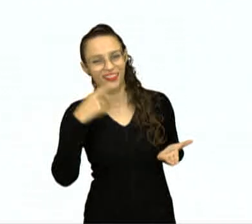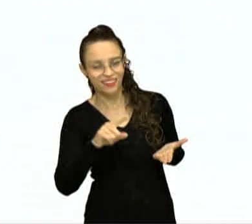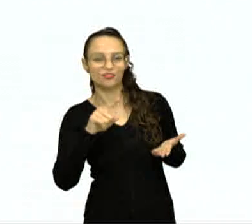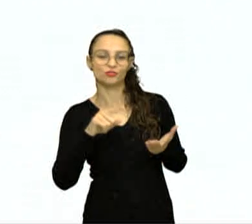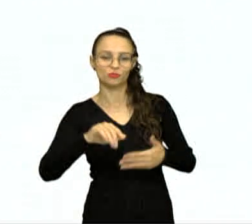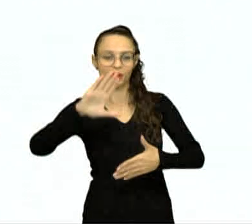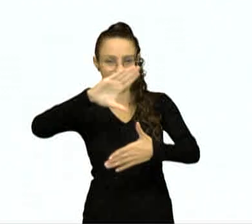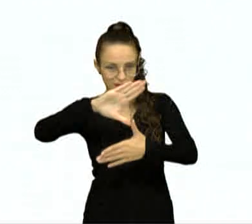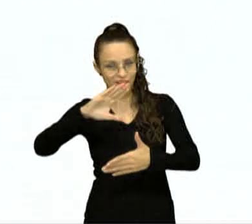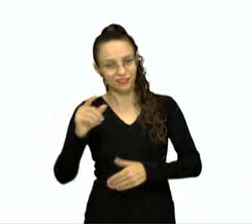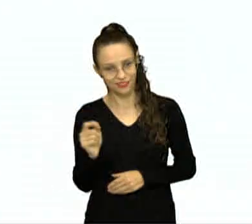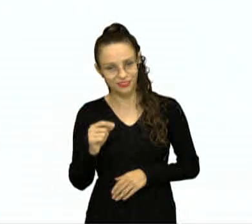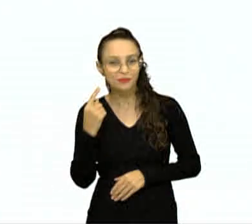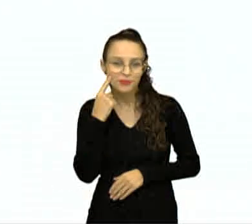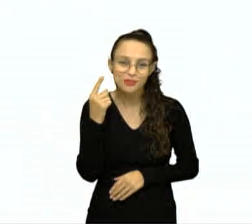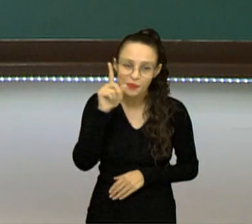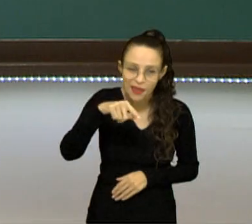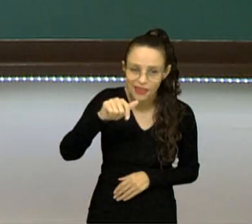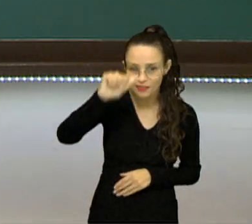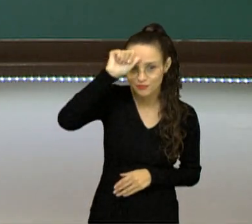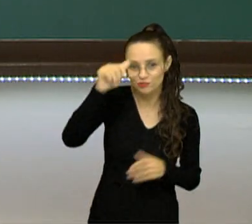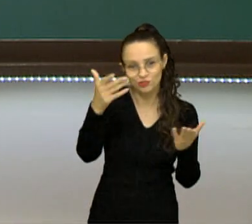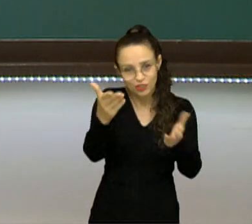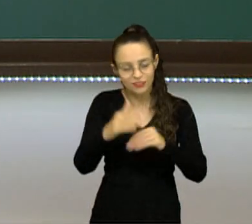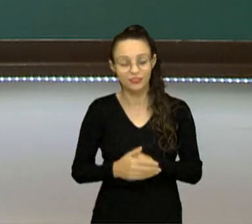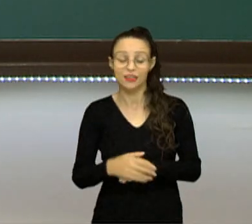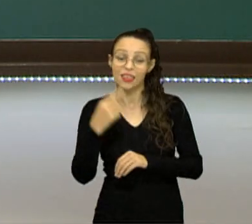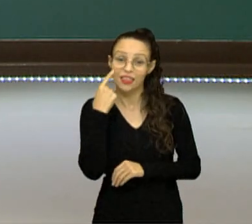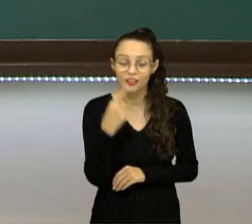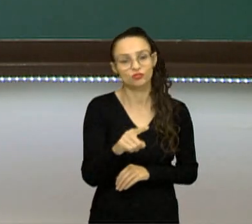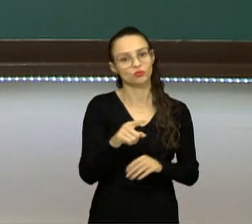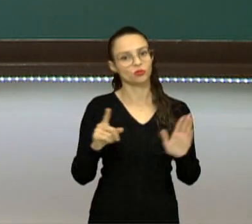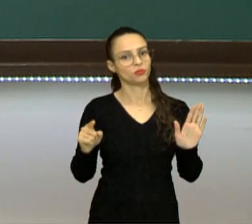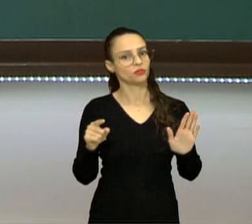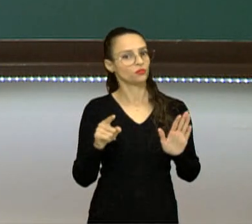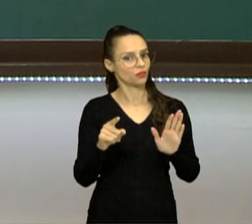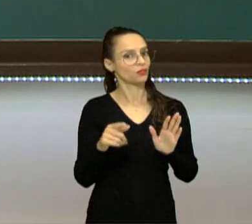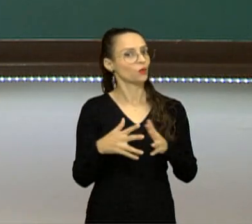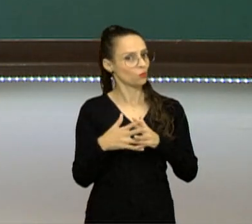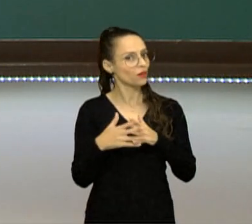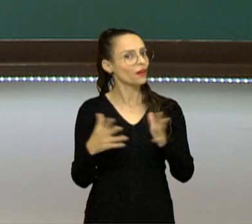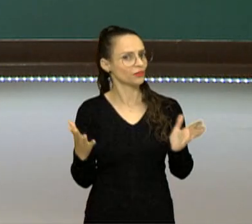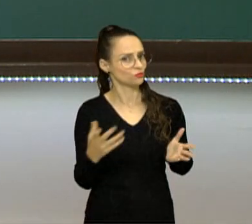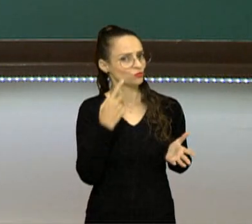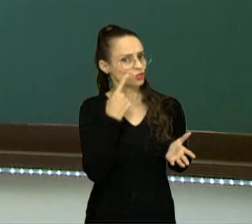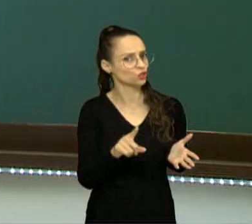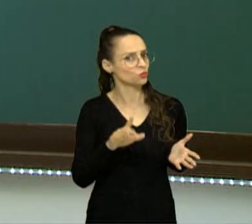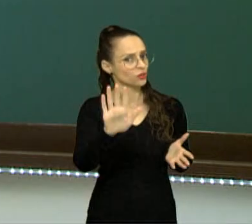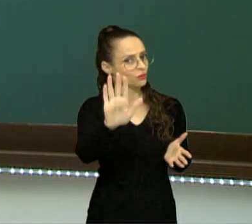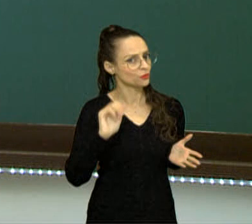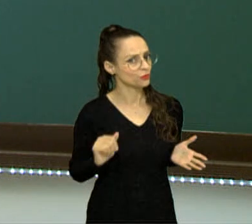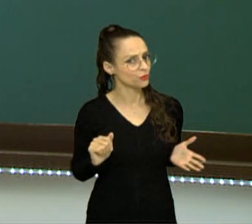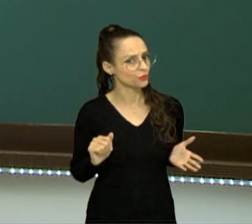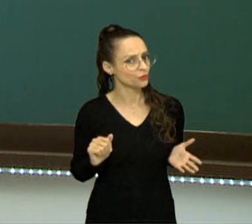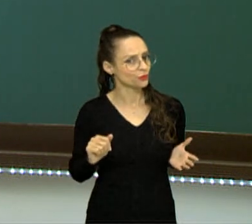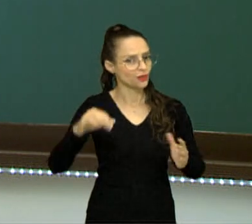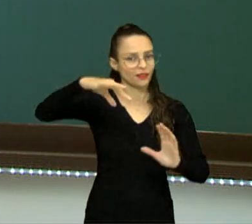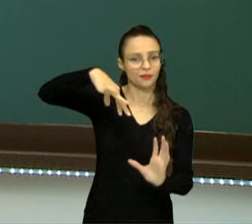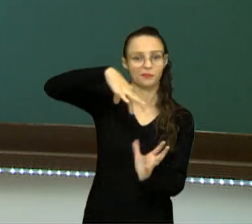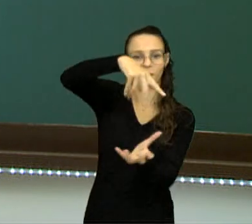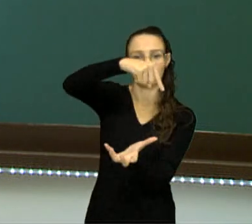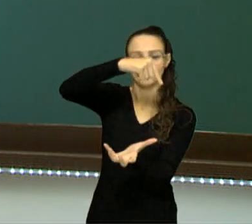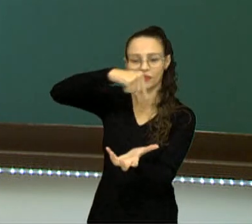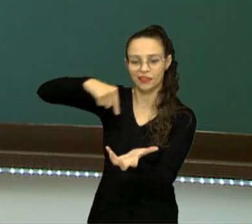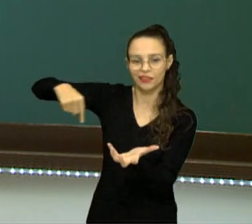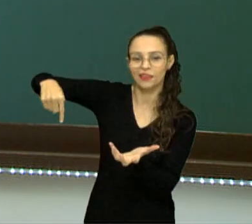né? Na verdade, ele achou que era índio. Descobriu é um termo muito complicado, inclusive. Ou melhor, né? Querendo dar a volta ao planeta para